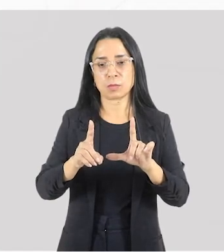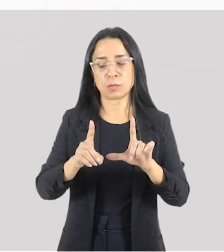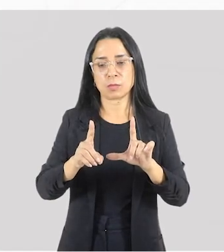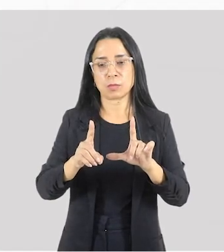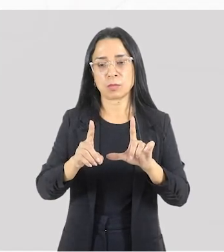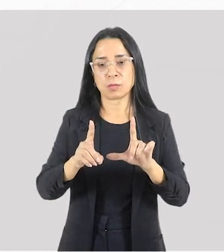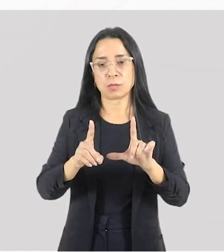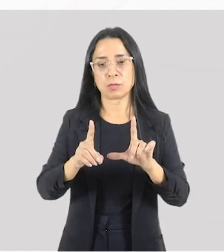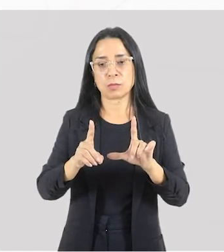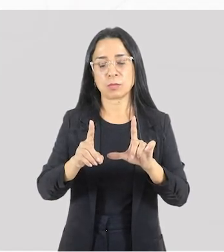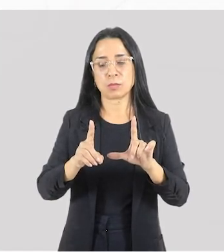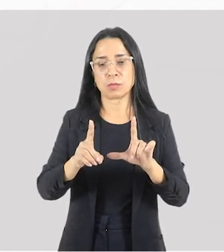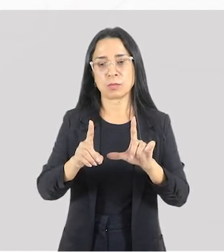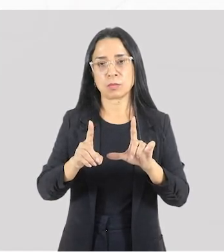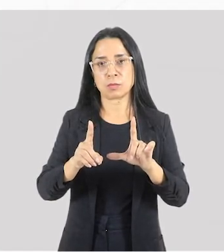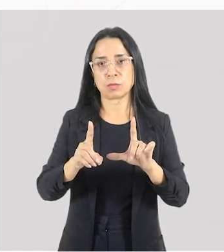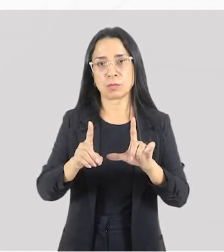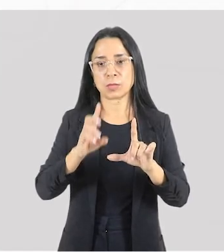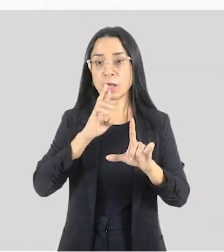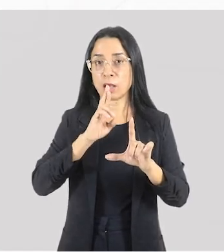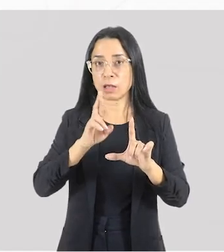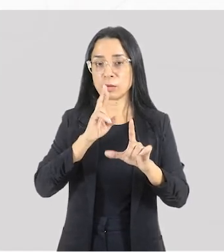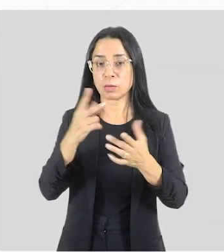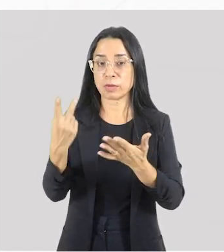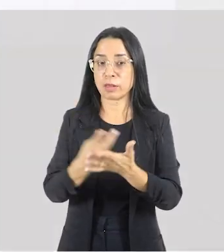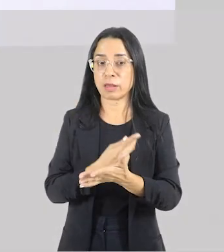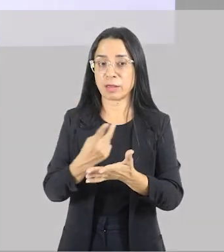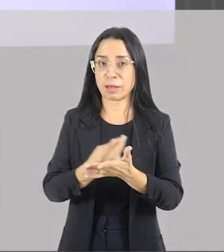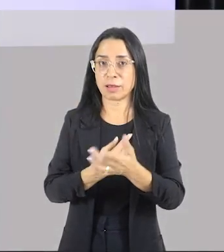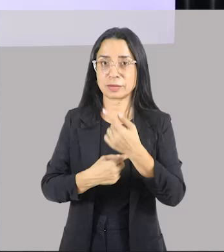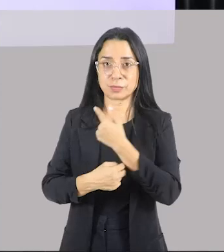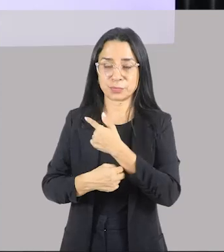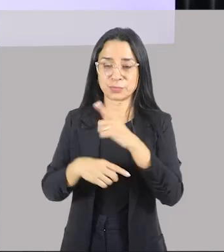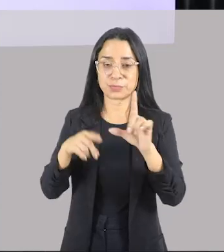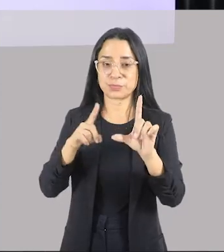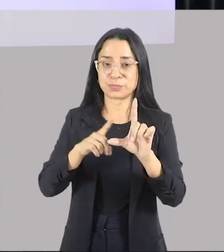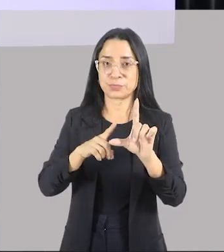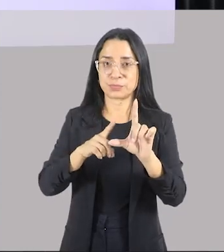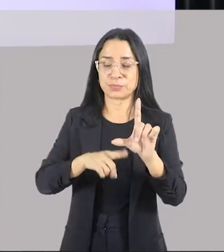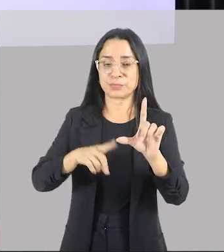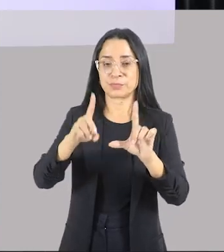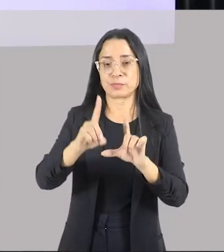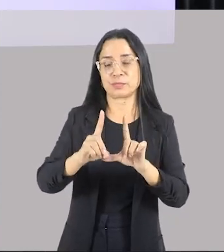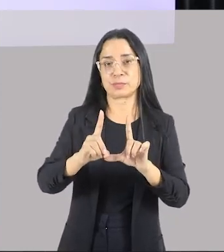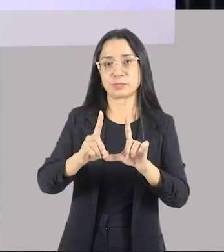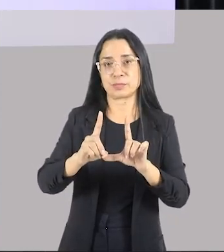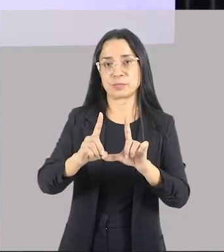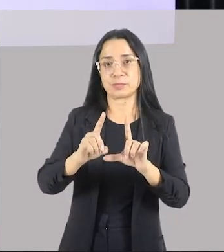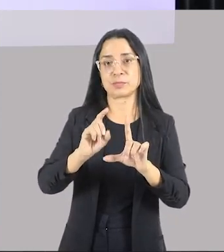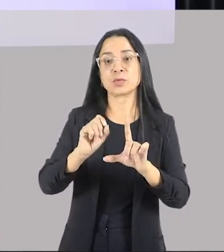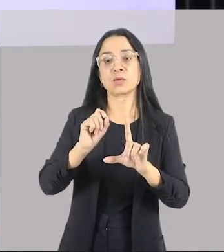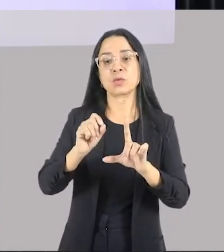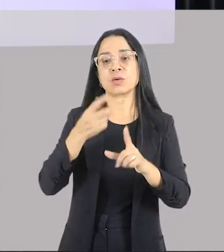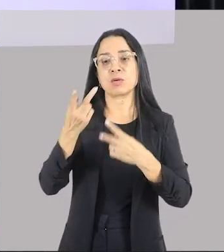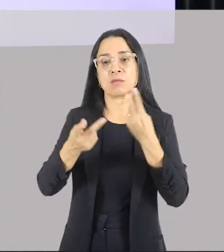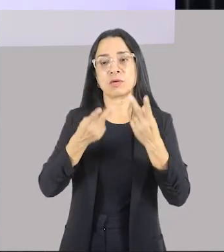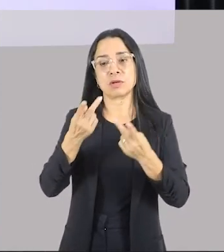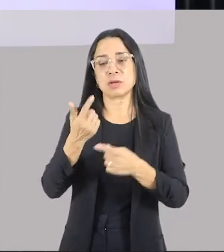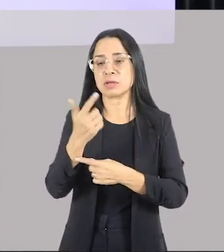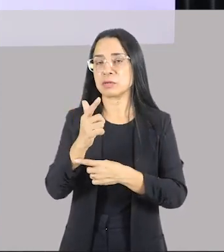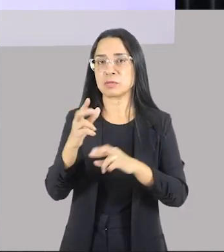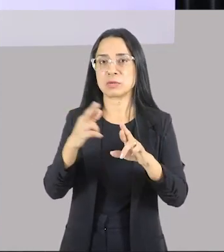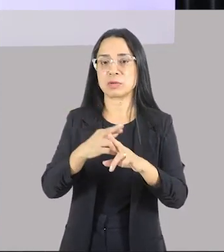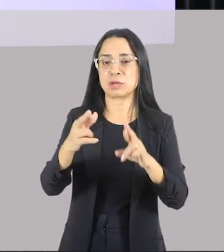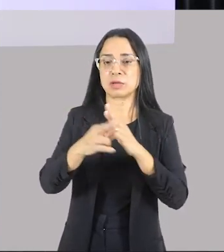destacar o Fordismo nos Estados Unidos e o corporativismo sindical no Brasil. Então, é aquilo que eu falei, não existe